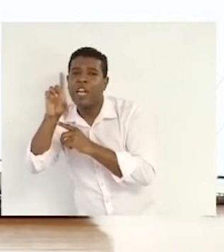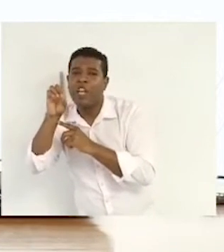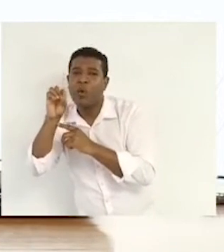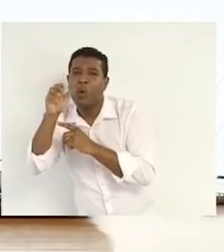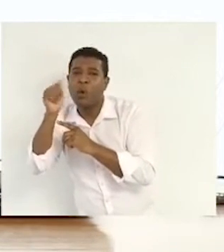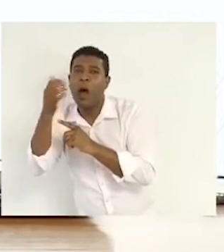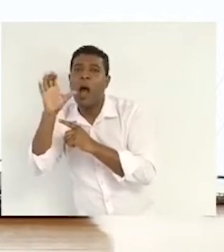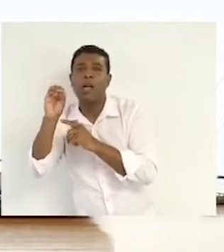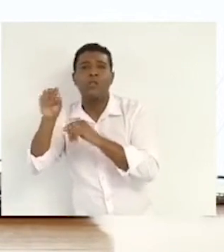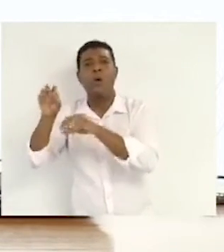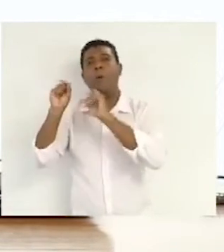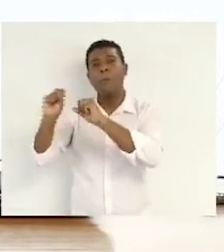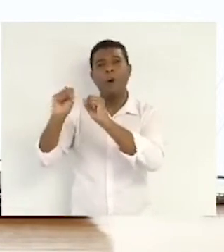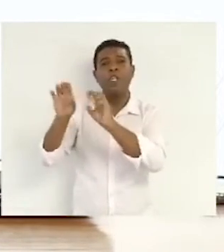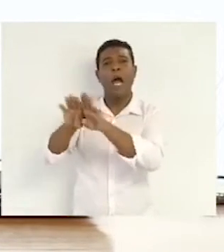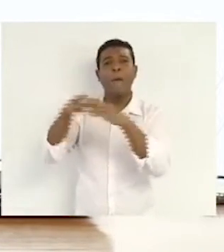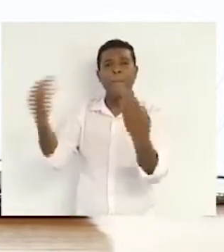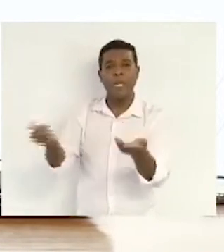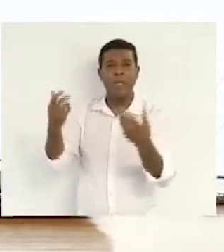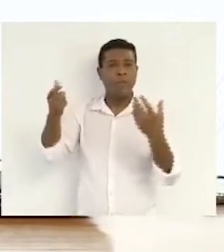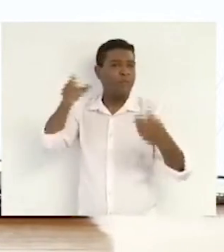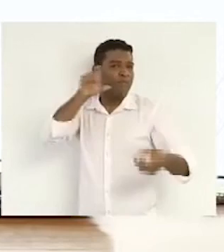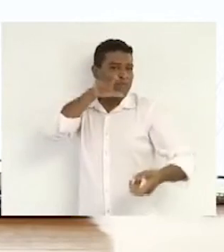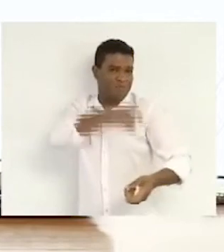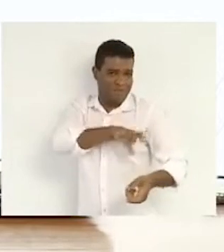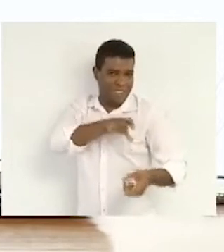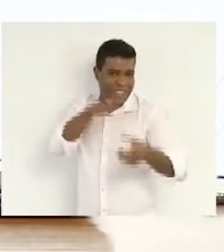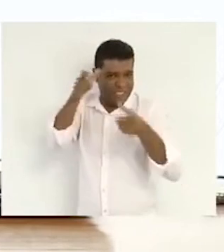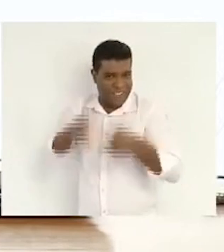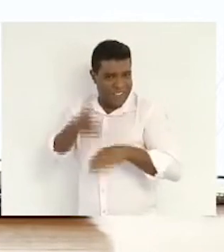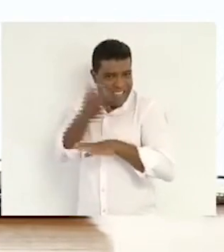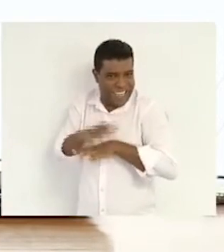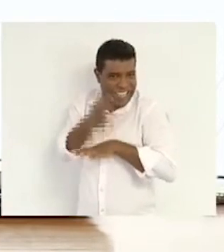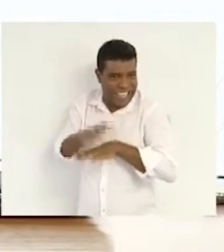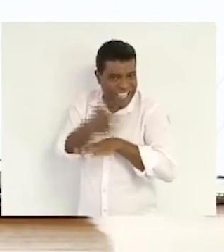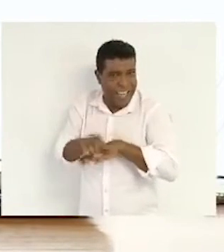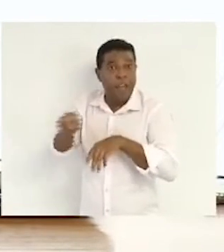de belezas, lojas de variedade, lojas de roupa,